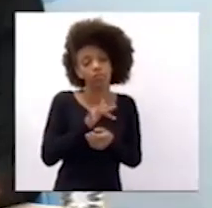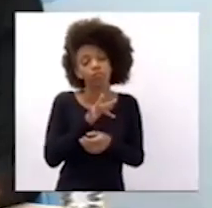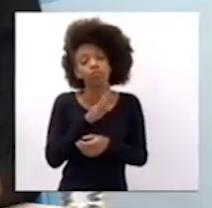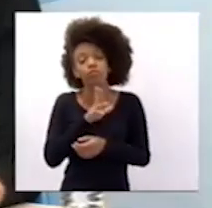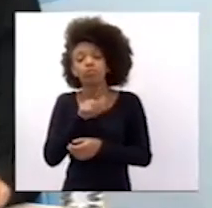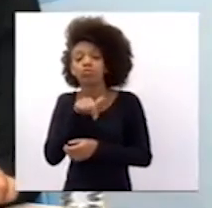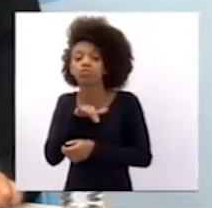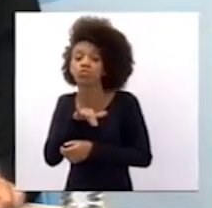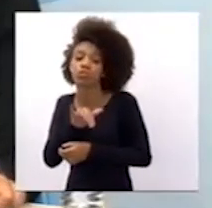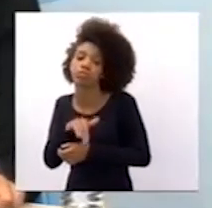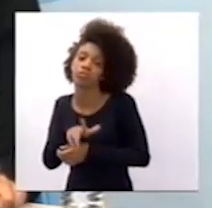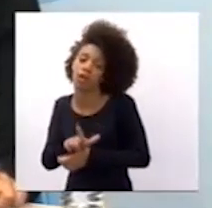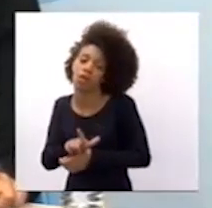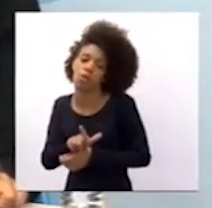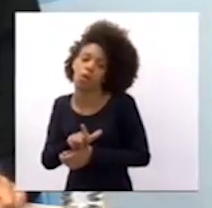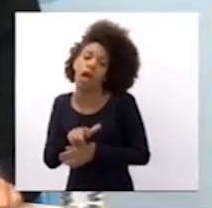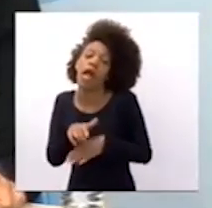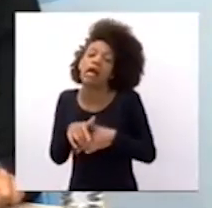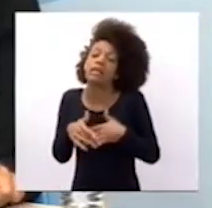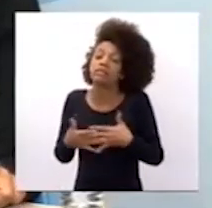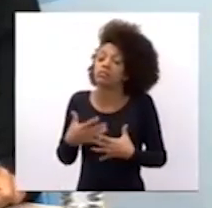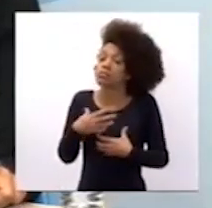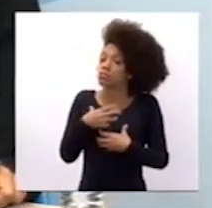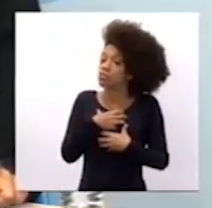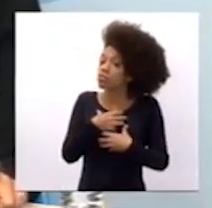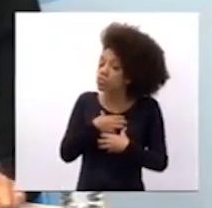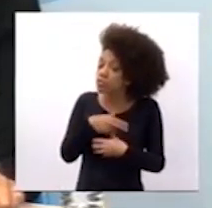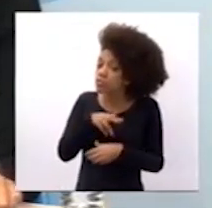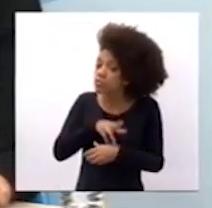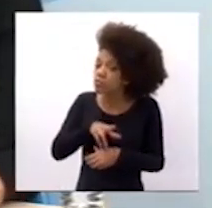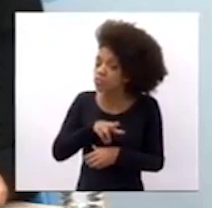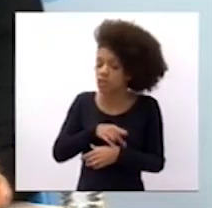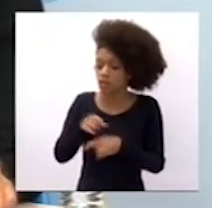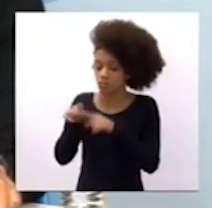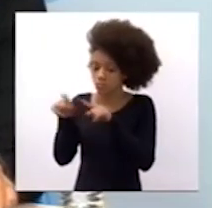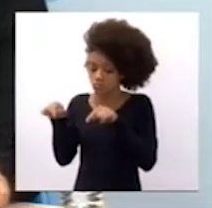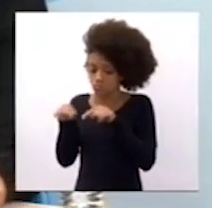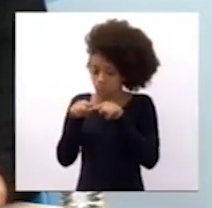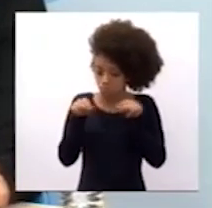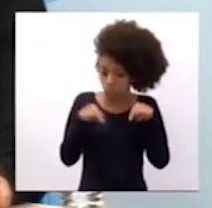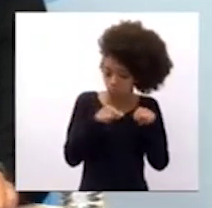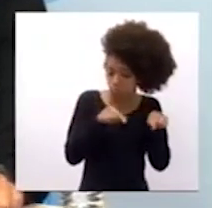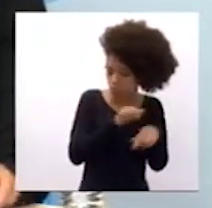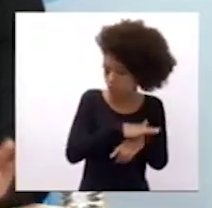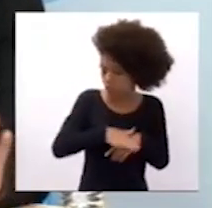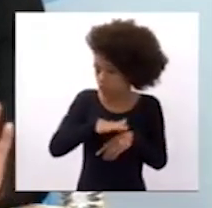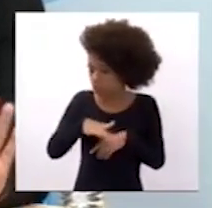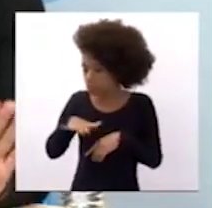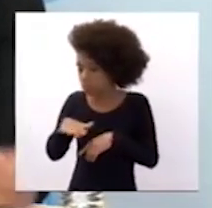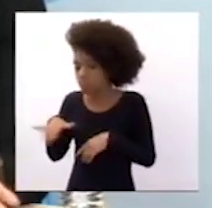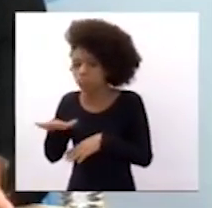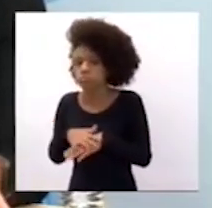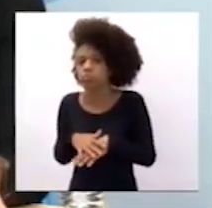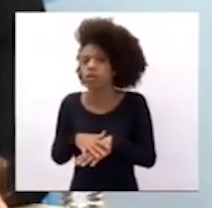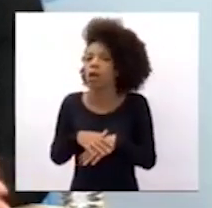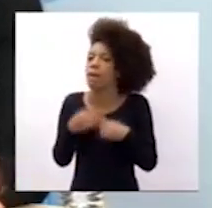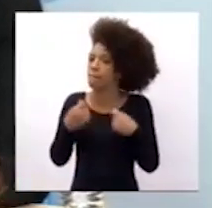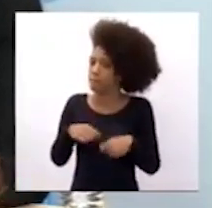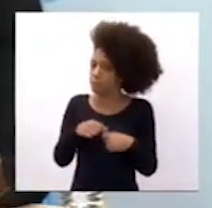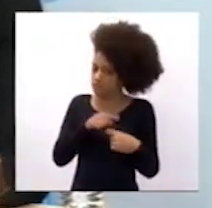funcional, é a forma que nós vamos utilizar esses espaços, né? Tem que estar bem